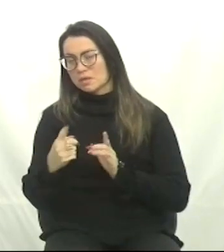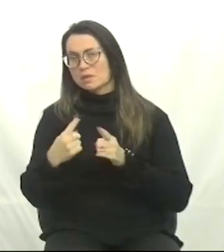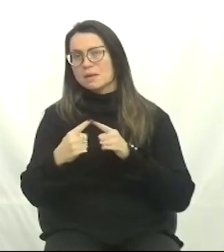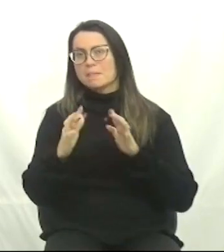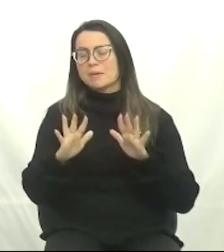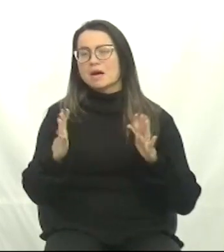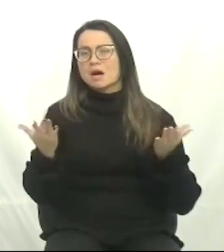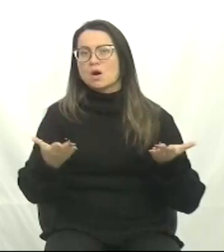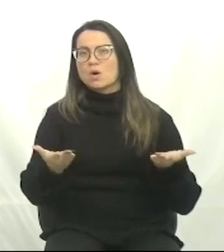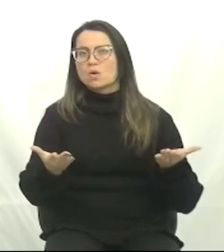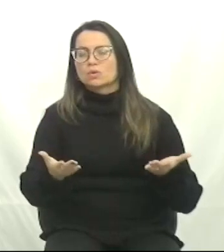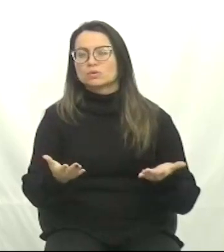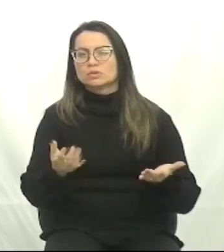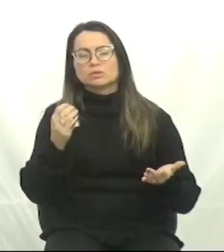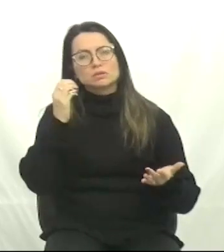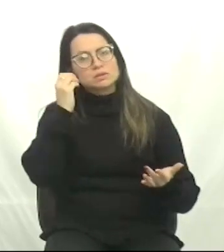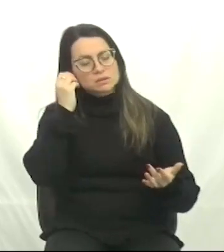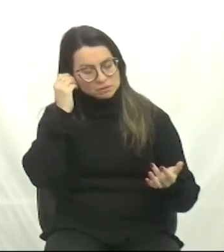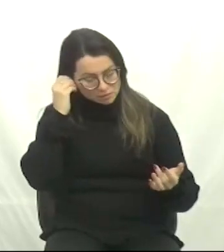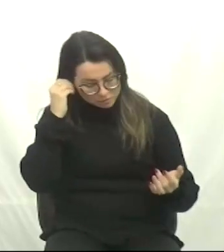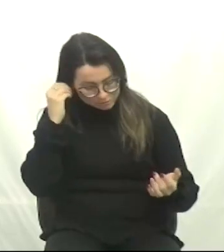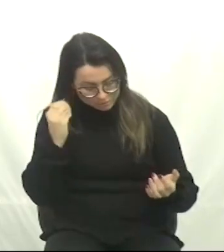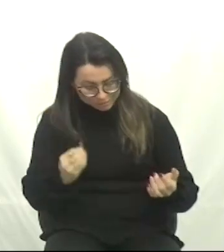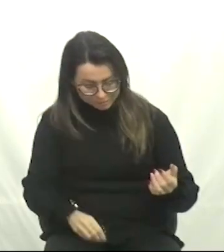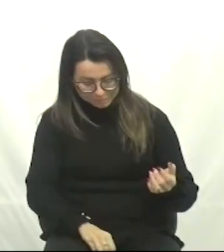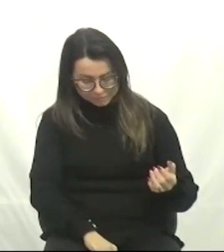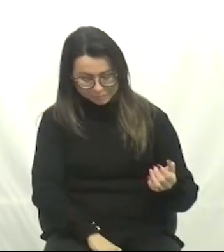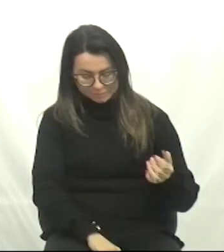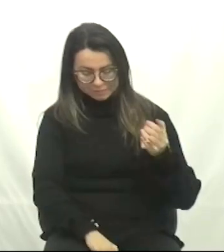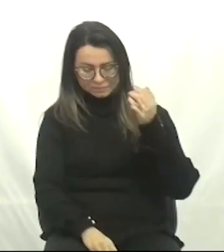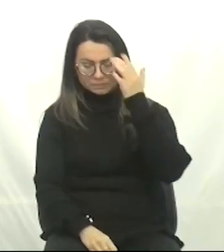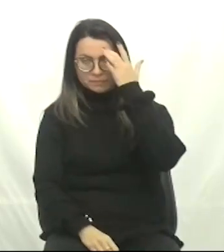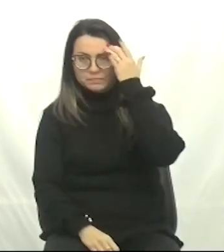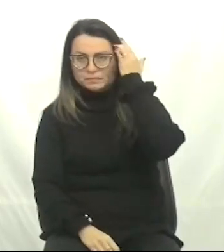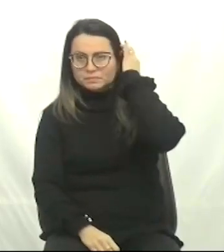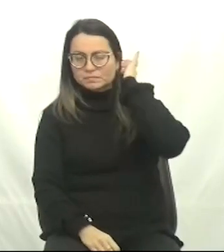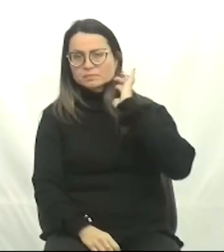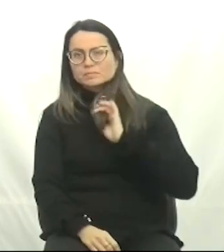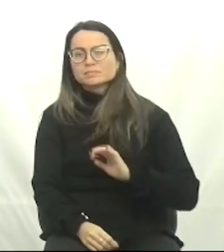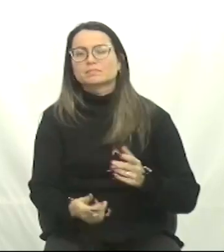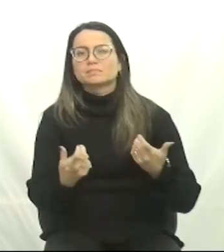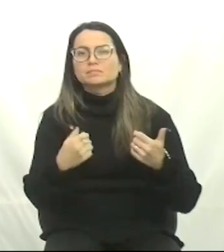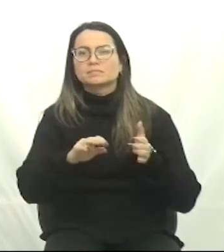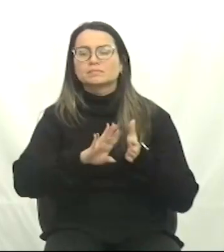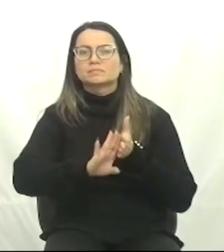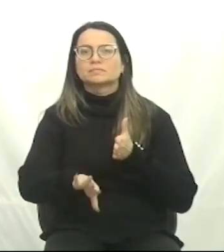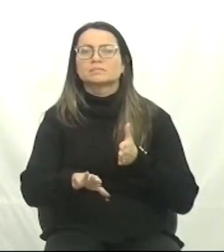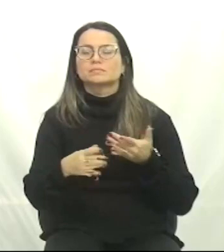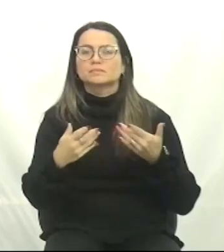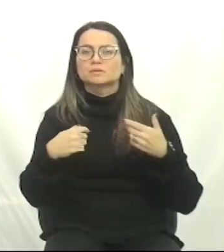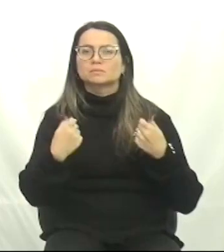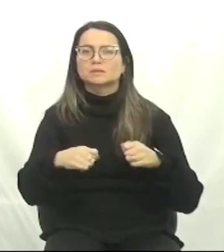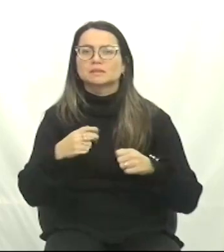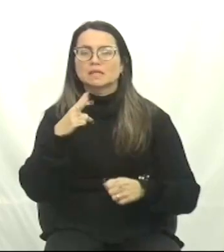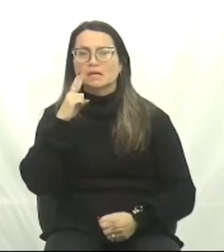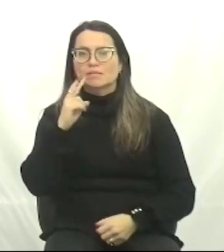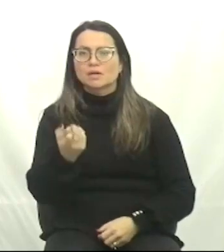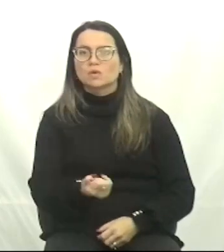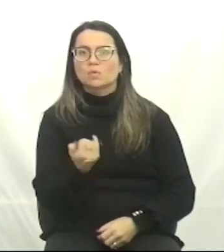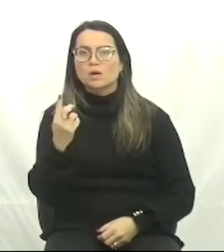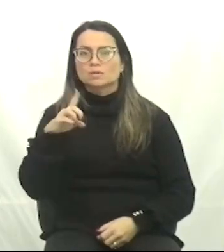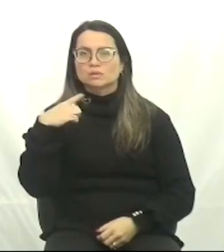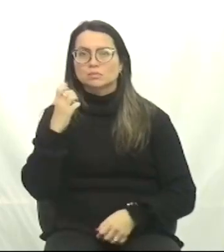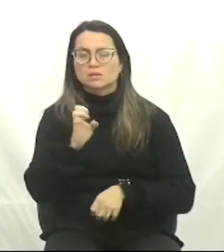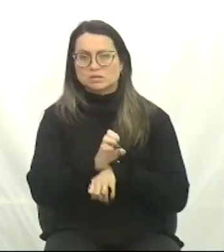inclusive, dele ser retirado. Então, nós precisamos ver a abrangência que nós temos junto aos nossos deputados estaduais e discutir um pouco melhor